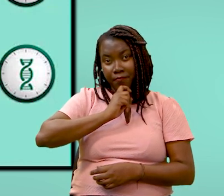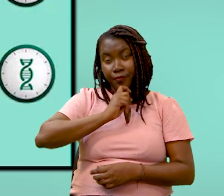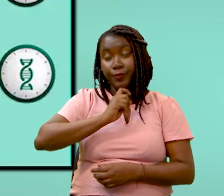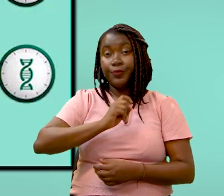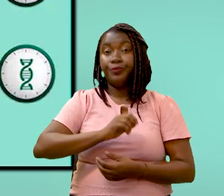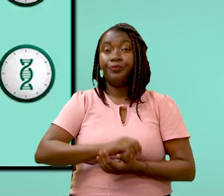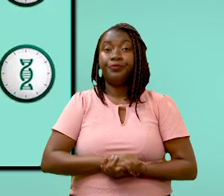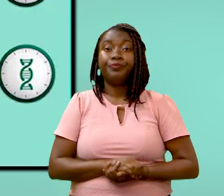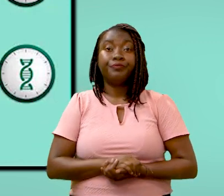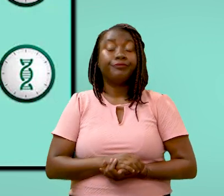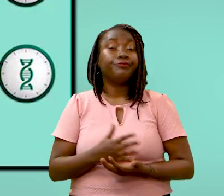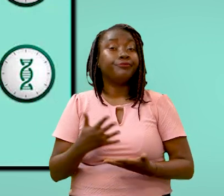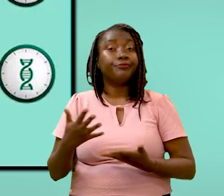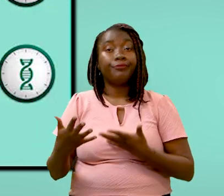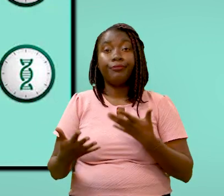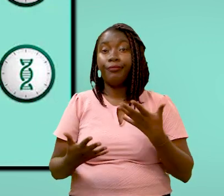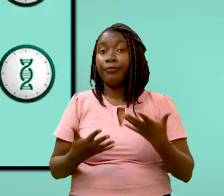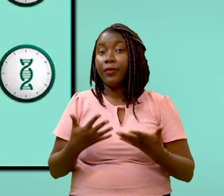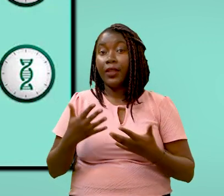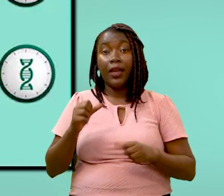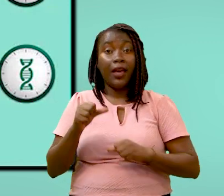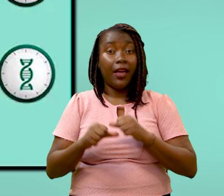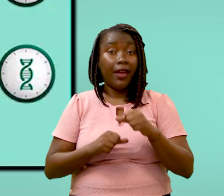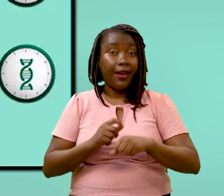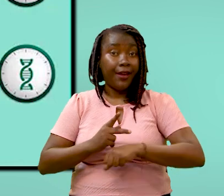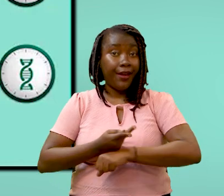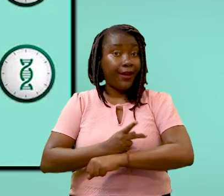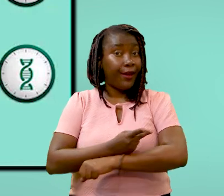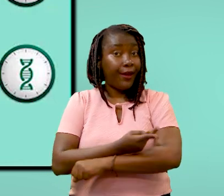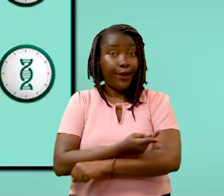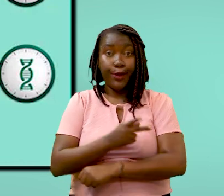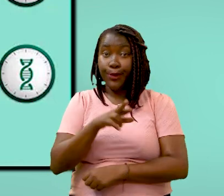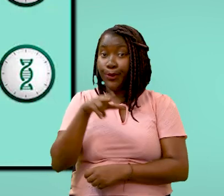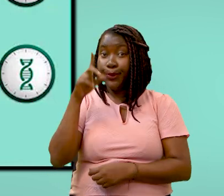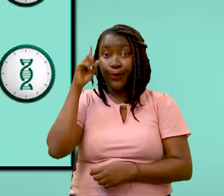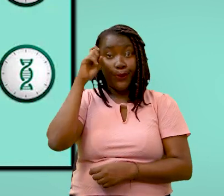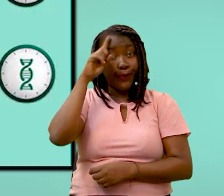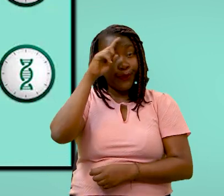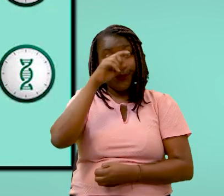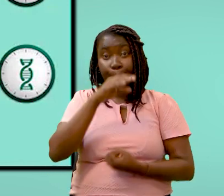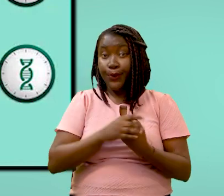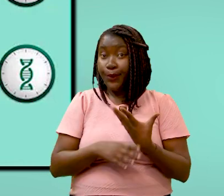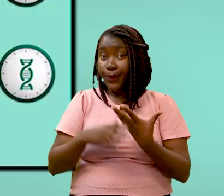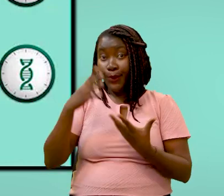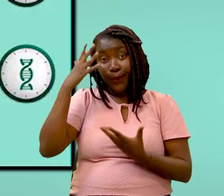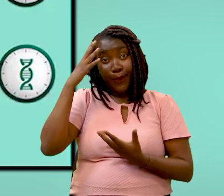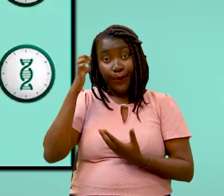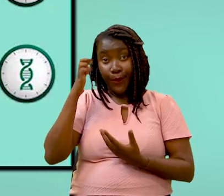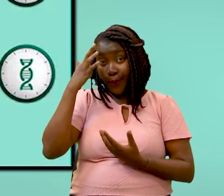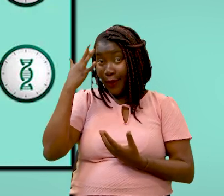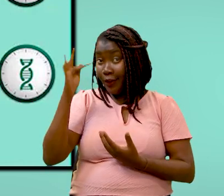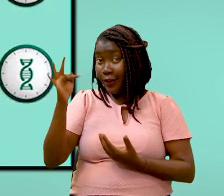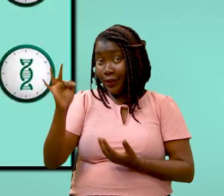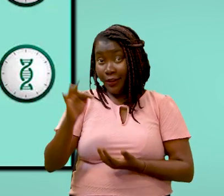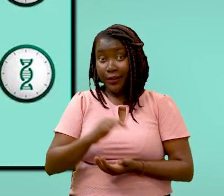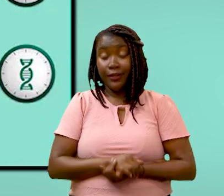antes do ciclo, por alteração hormonal, não é raro desencadear enxaqueca